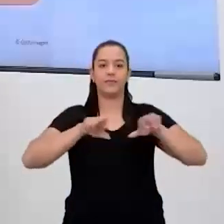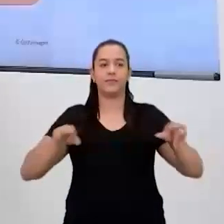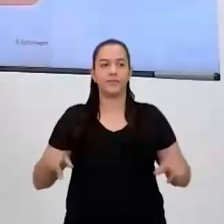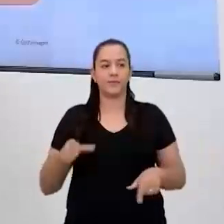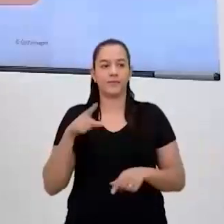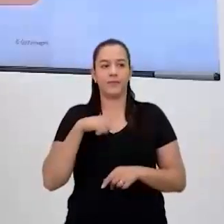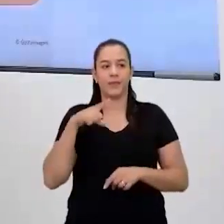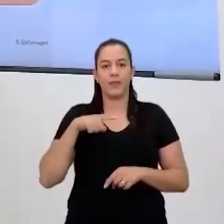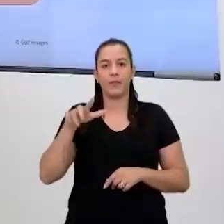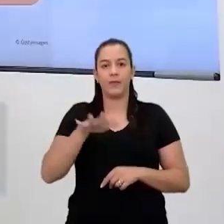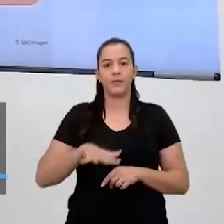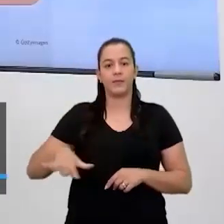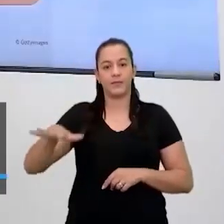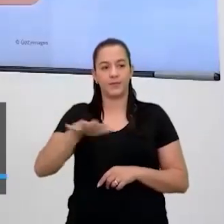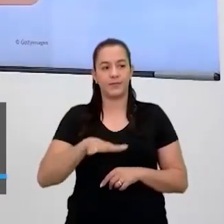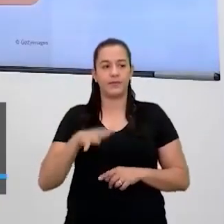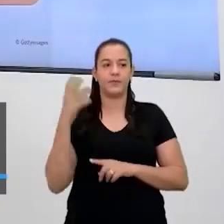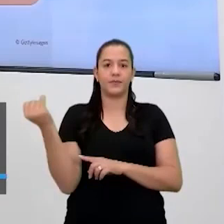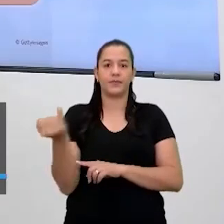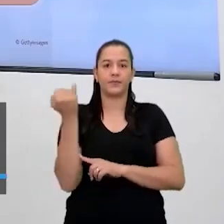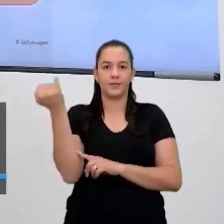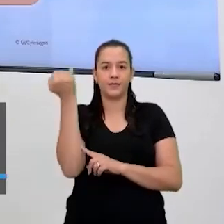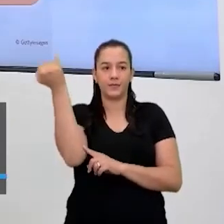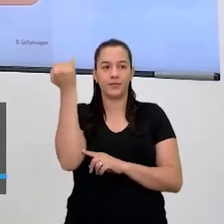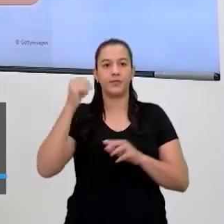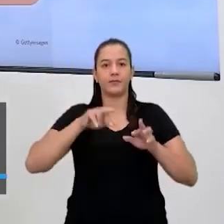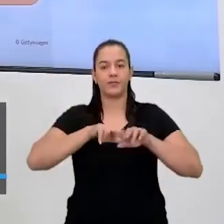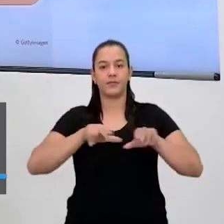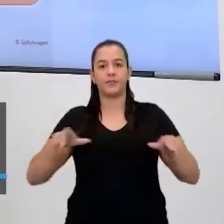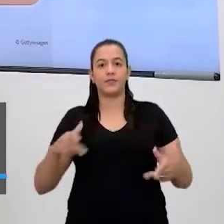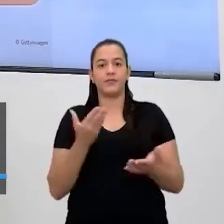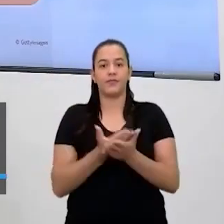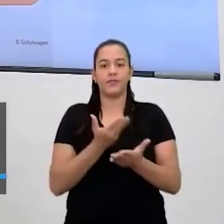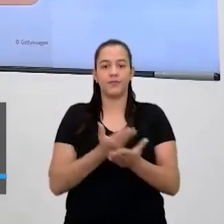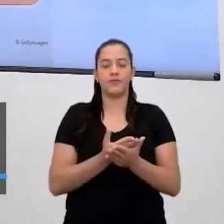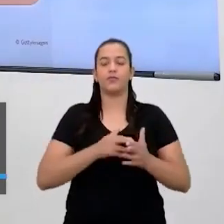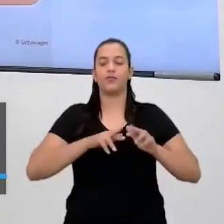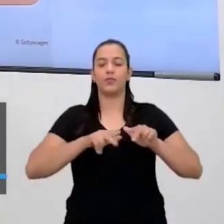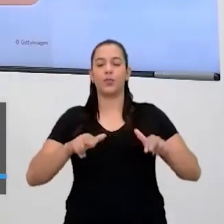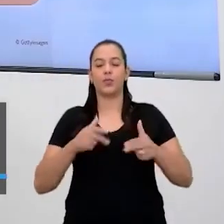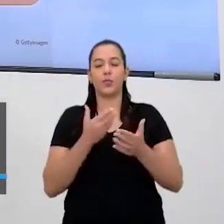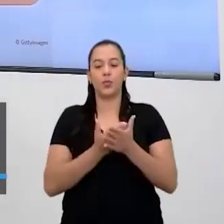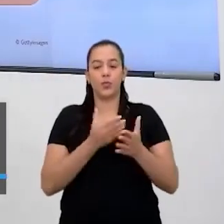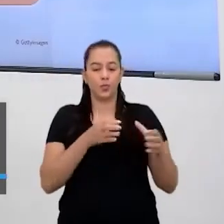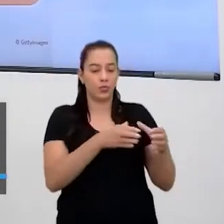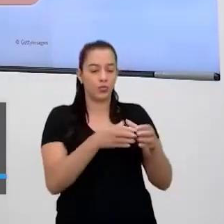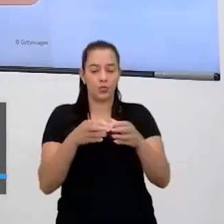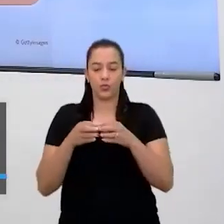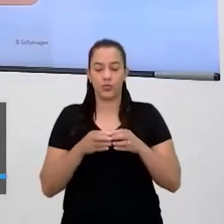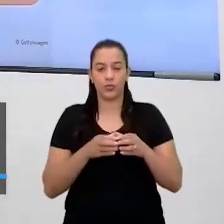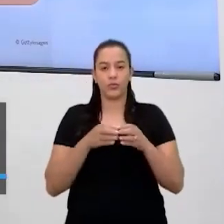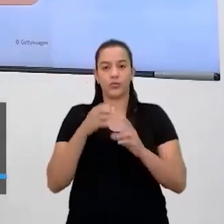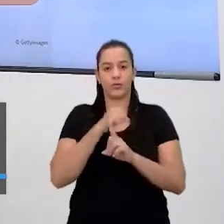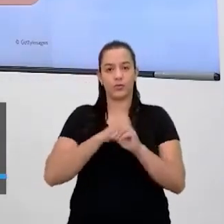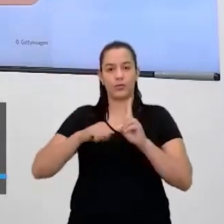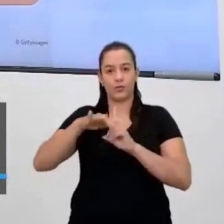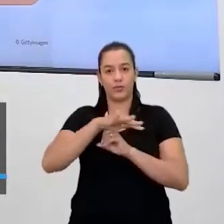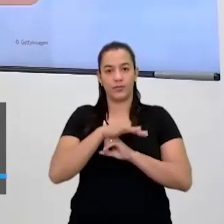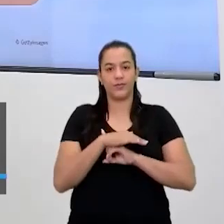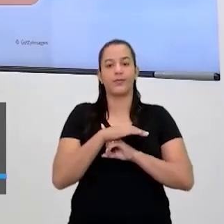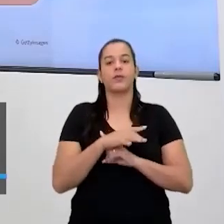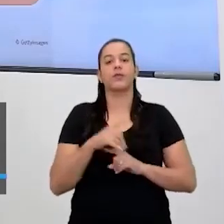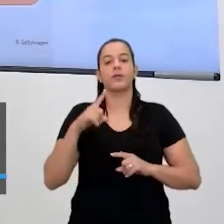uma área mega importante, que estuda aqui a relação dos grupos sociais com